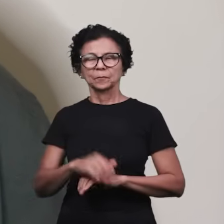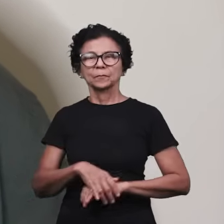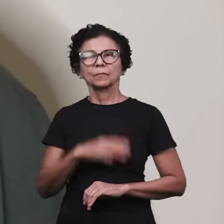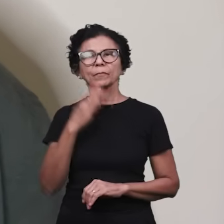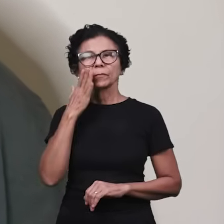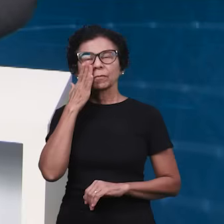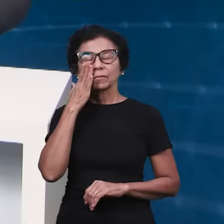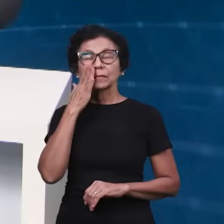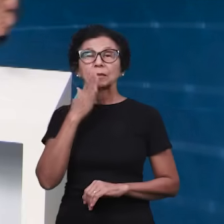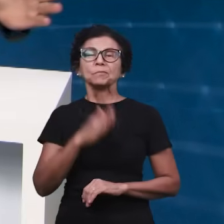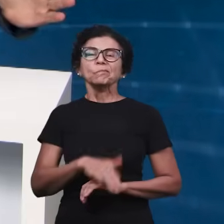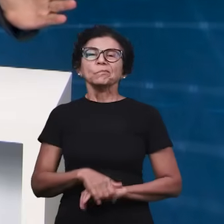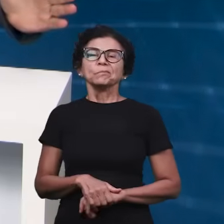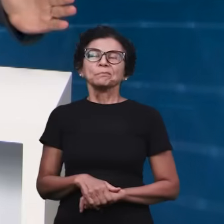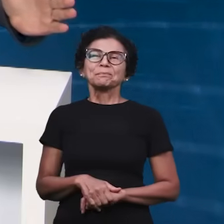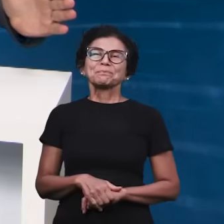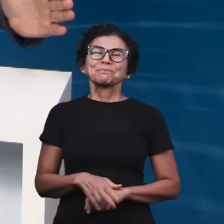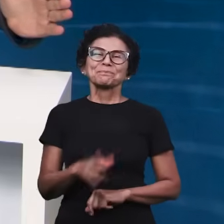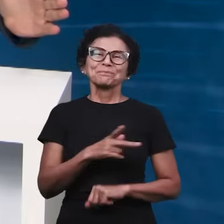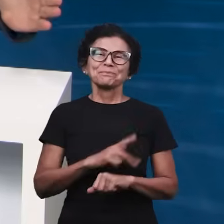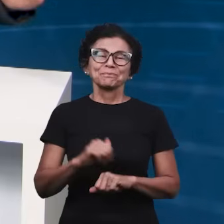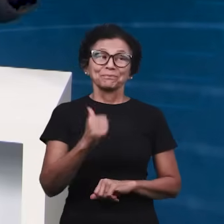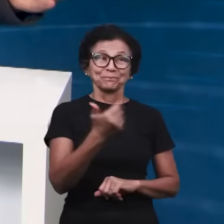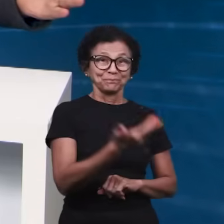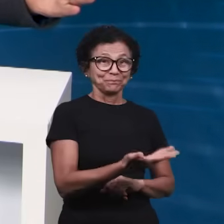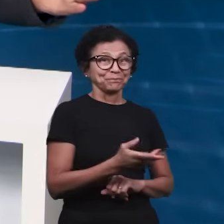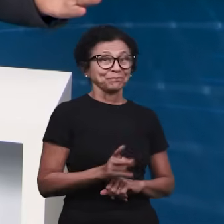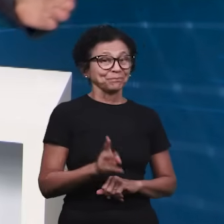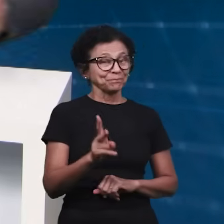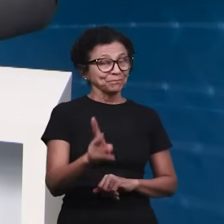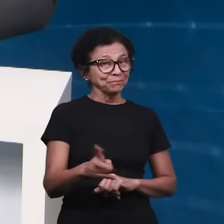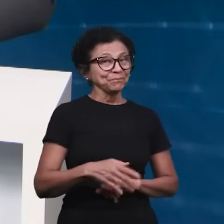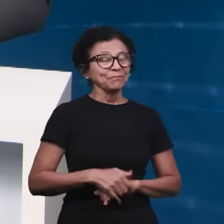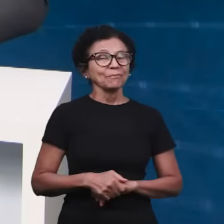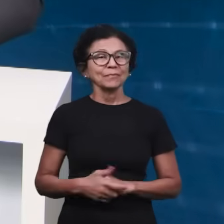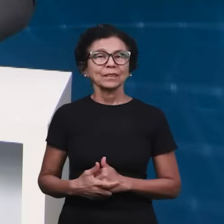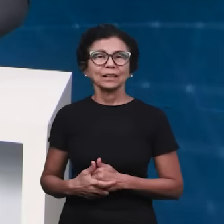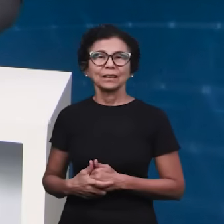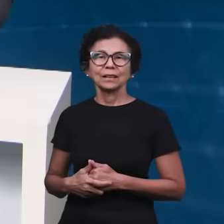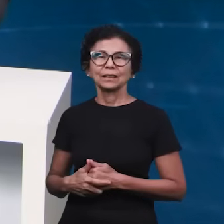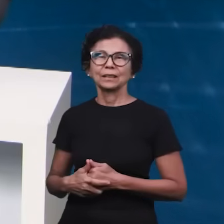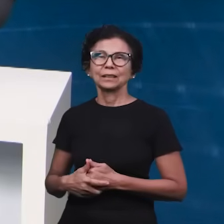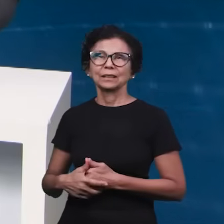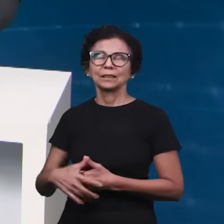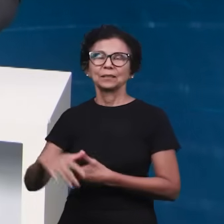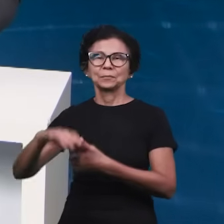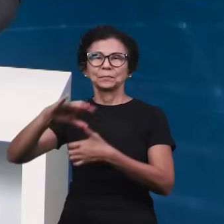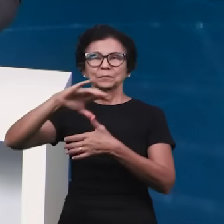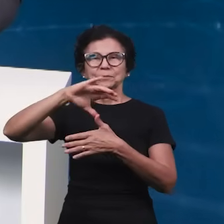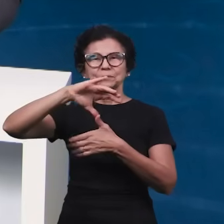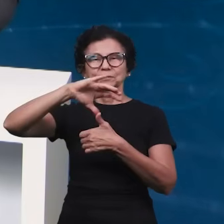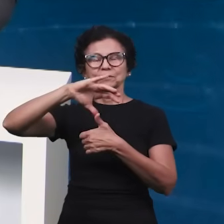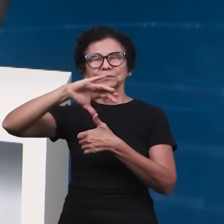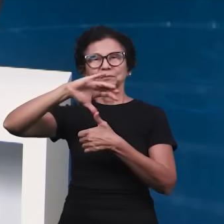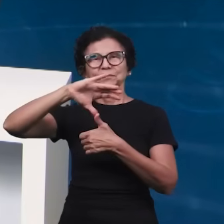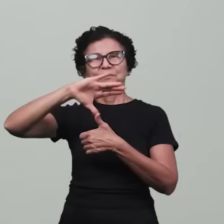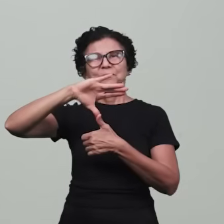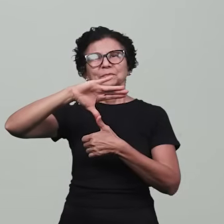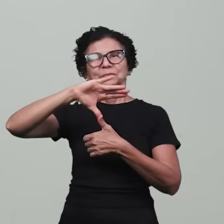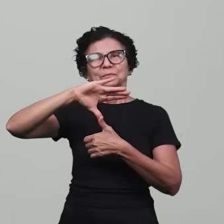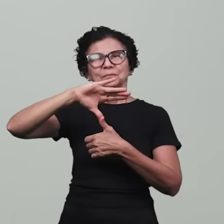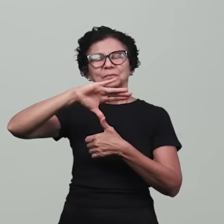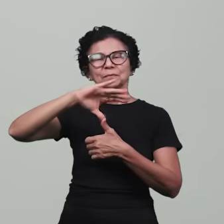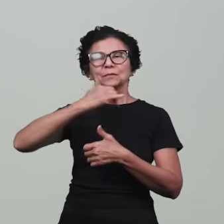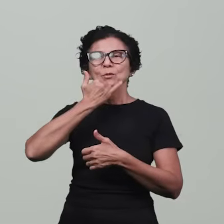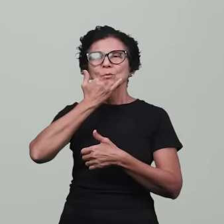Europa Ocidental. Falando sobre a obra no exterior, dando continuidade, vamos agora para a América do Sul com Erlan Vargas Daza. A